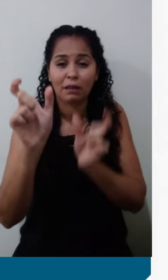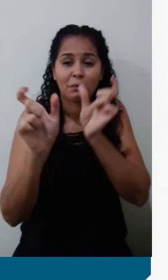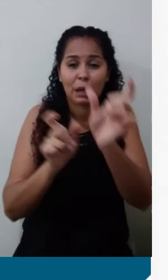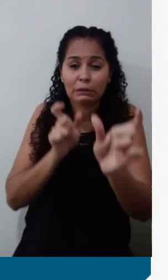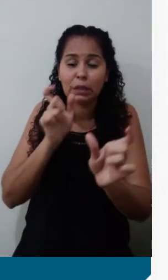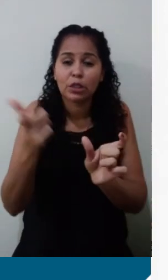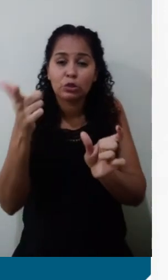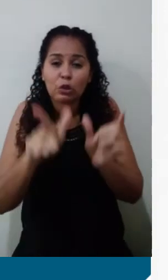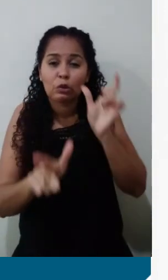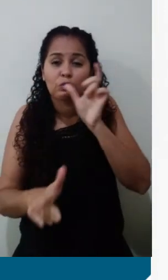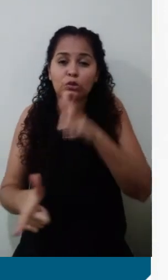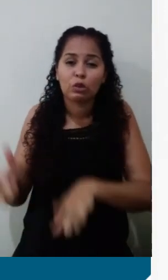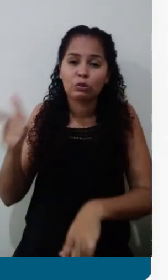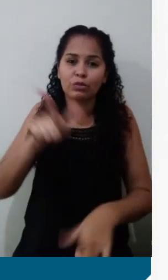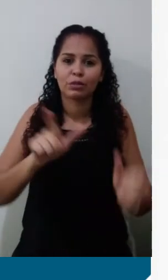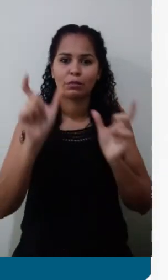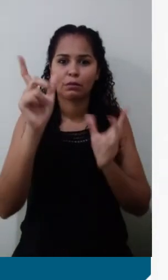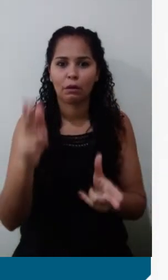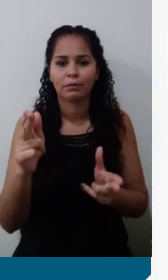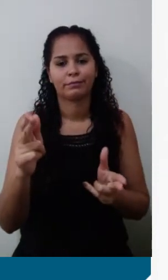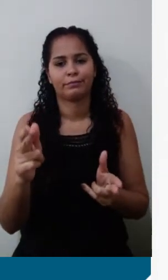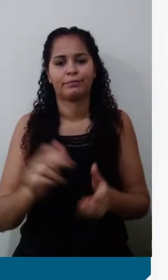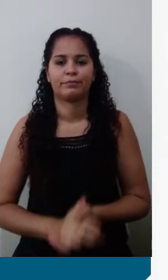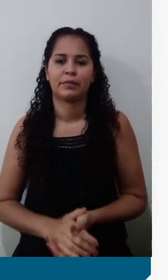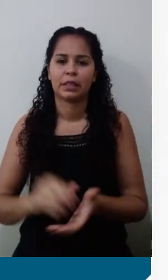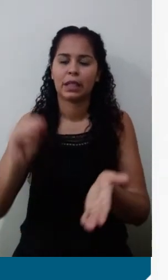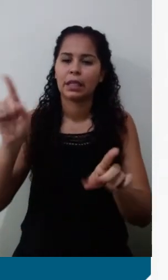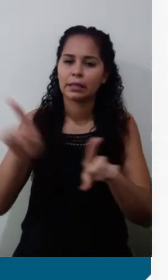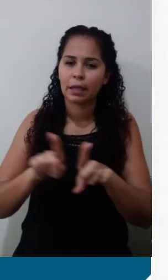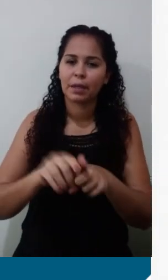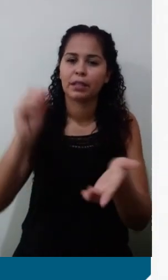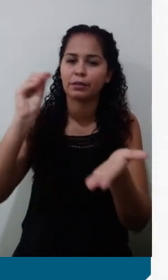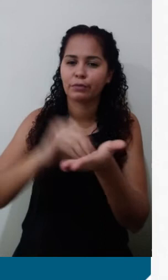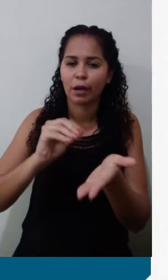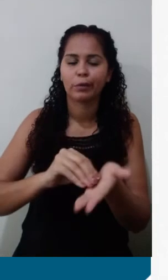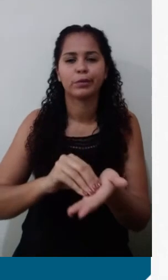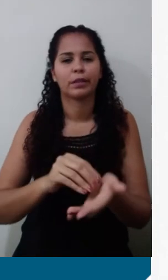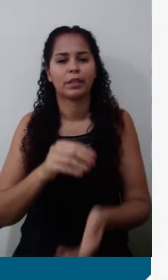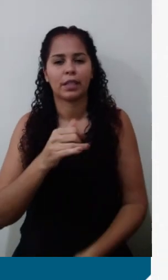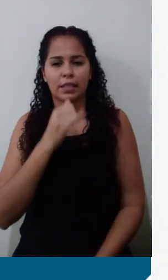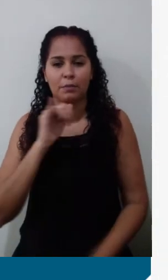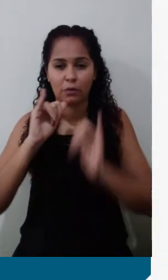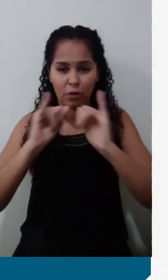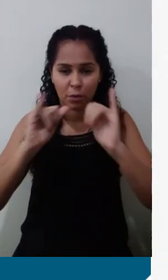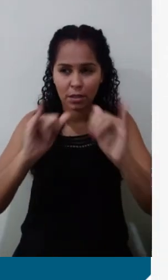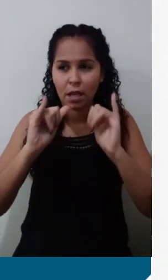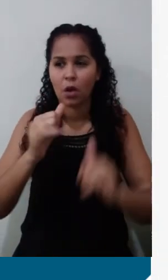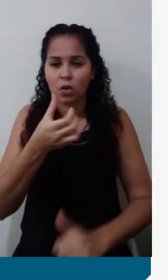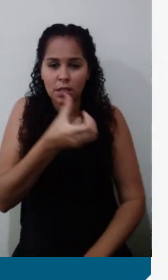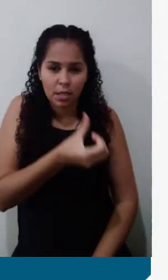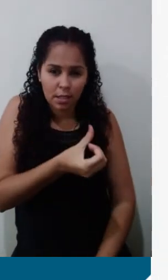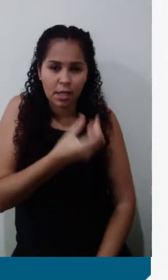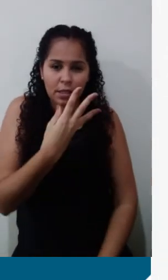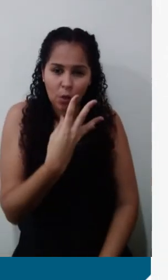vocabular, eu tenho a inclusão de dados sem a determinação da sua origem, vocês vão ver aí,